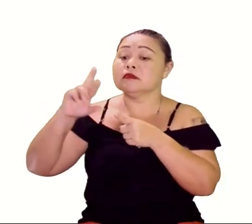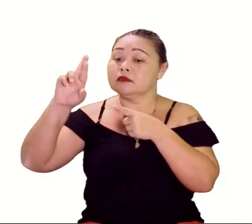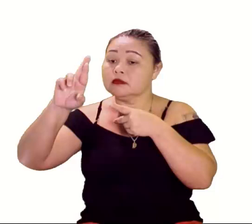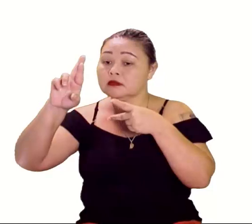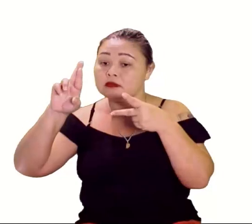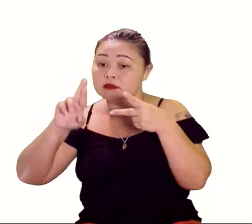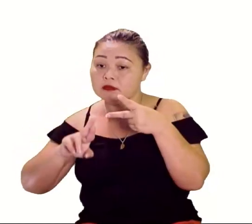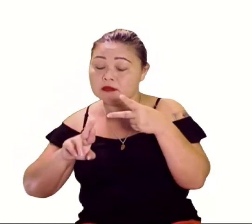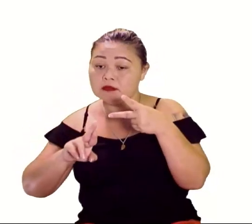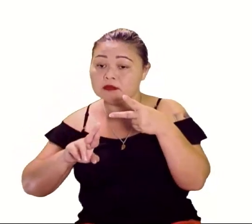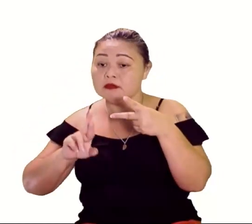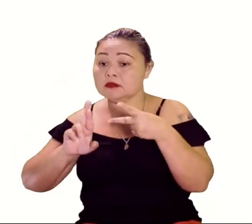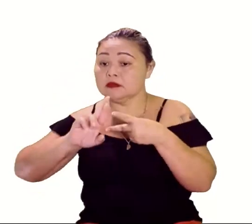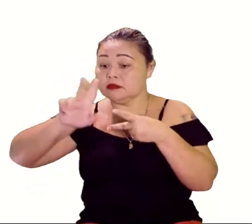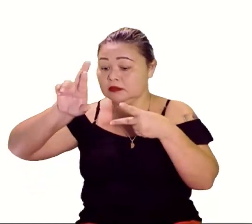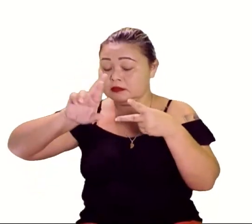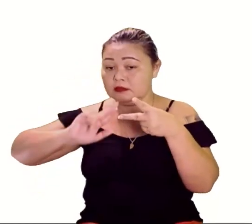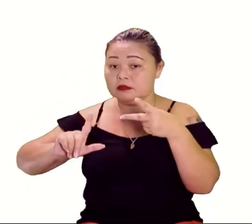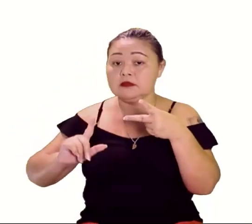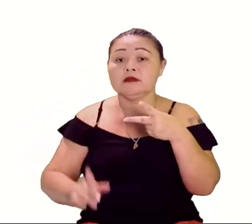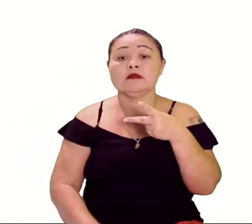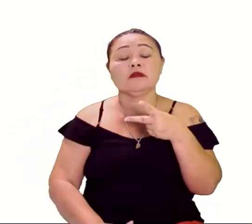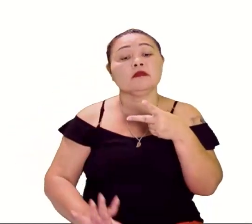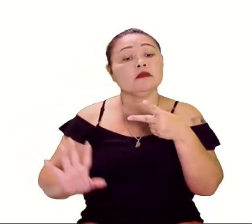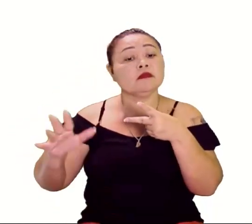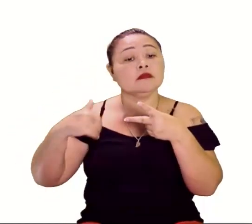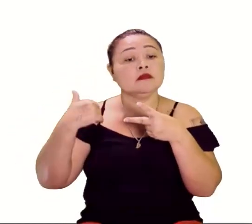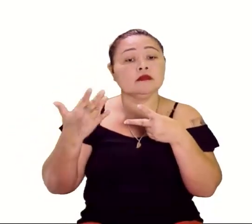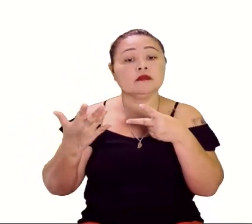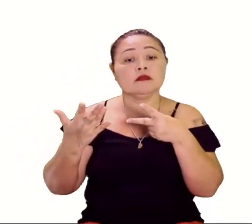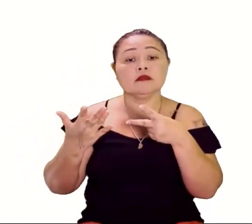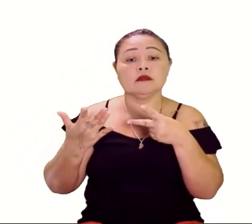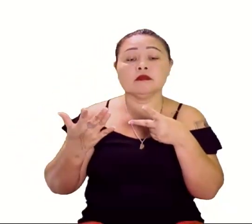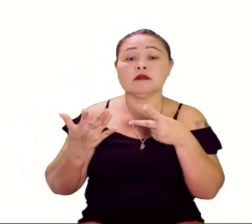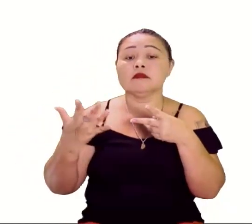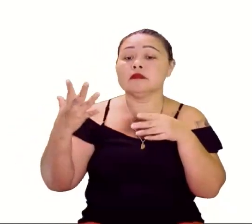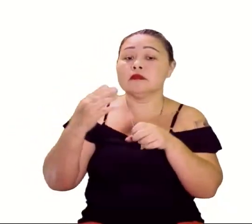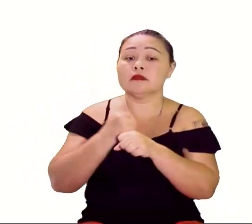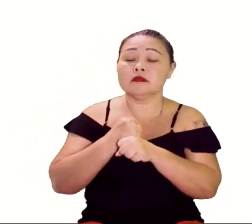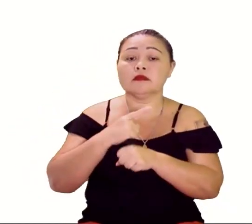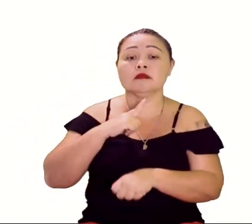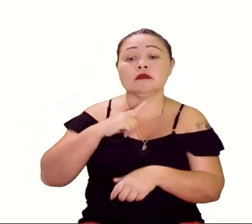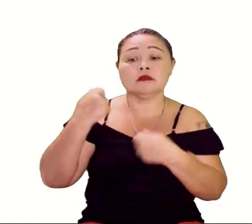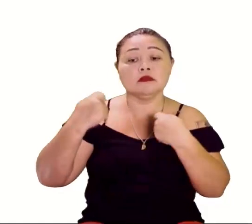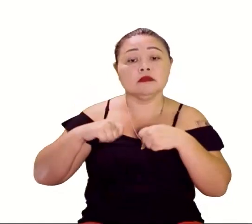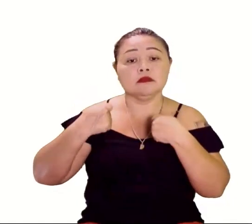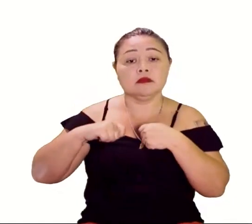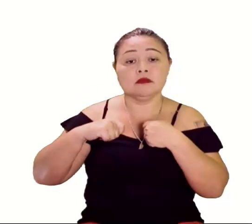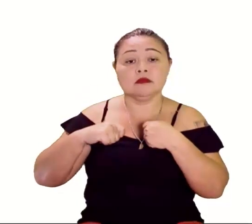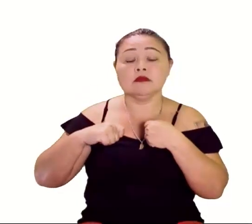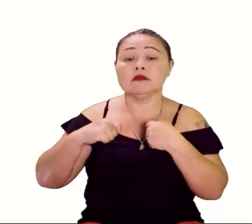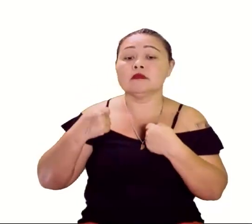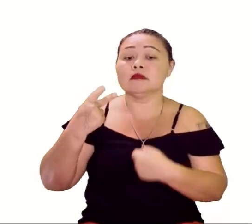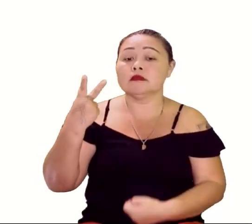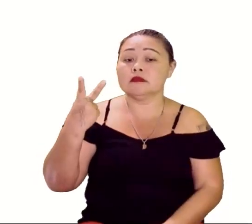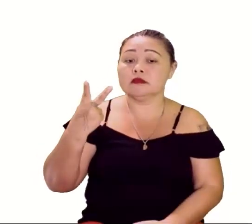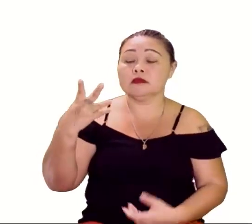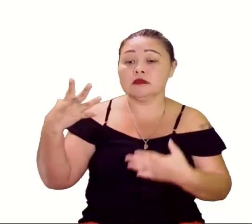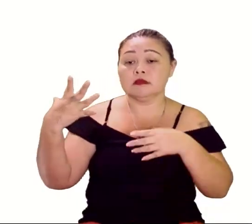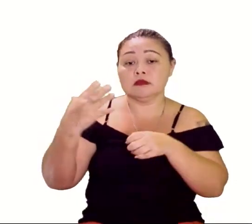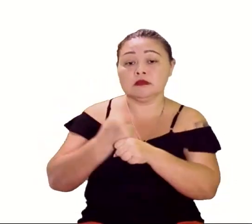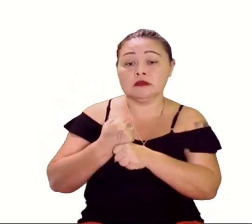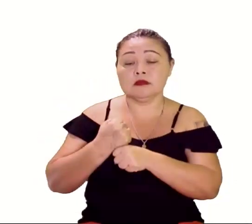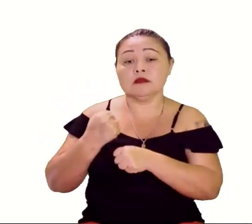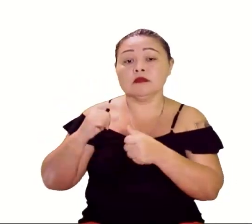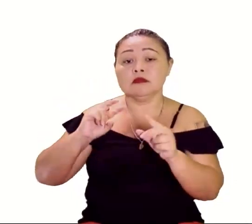raízes reais distintas, né? Então, vamos lá agora por soma e produto. Eu preciso de dois valores que